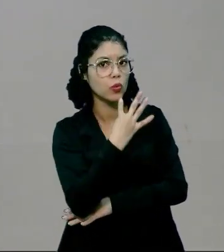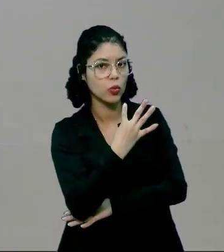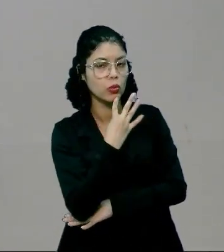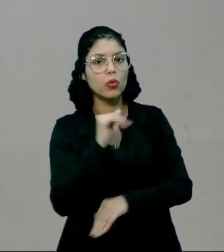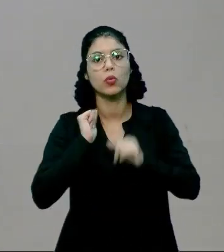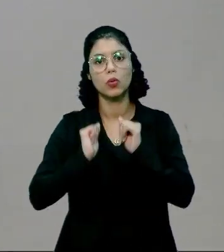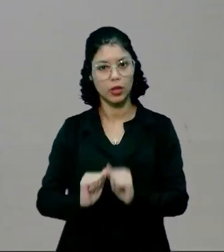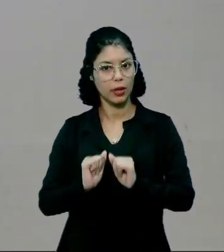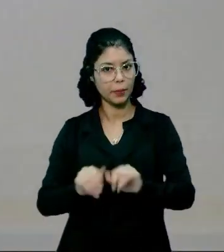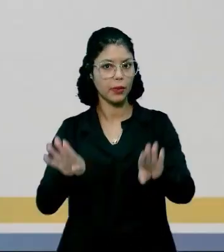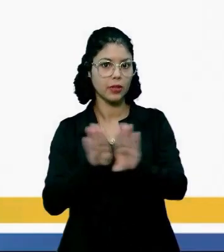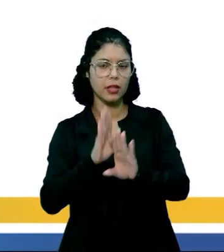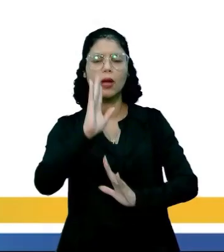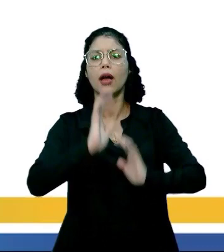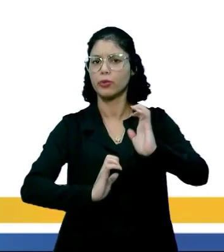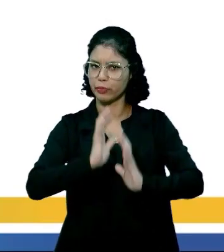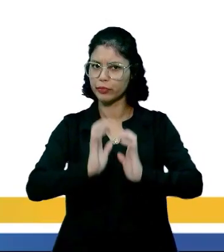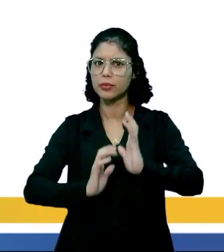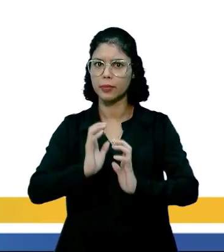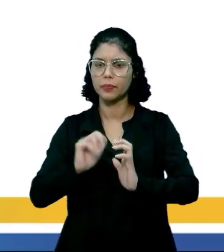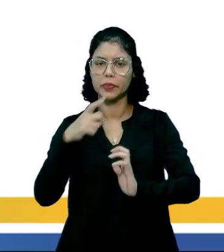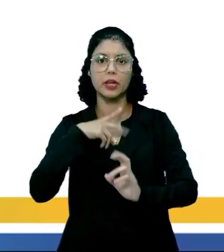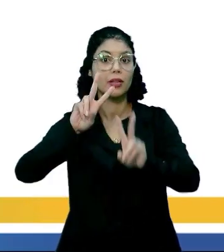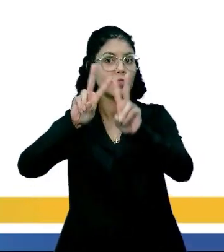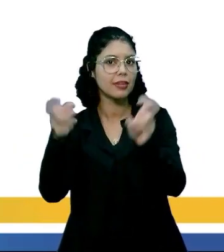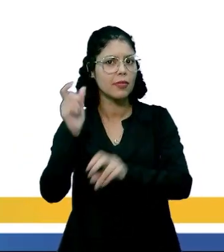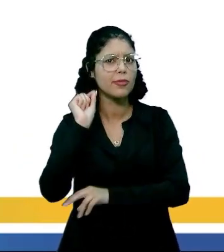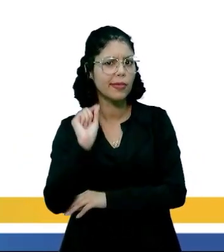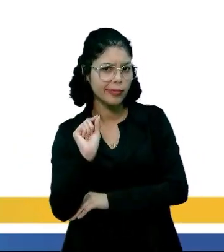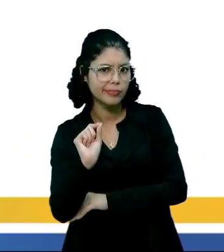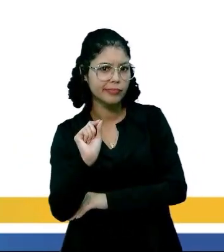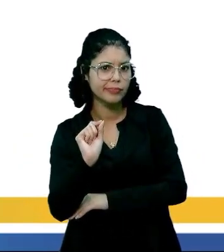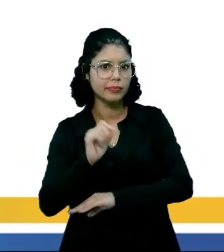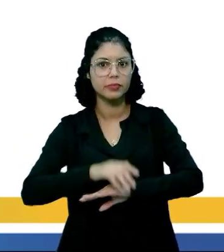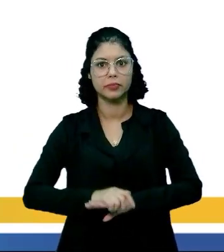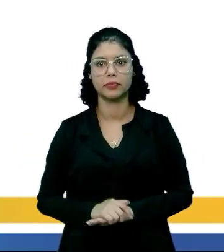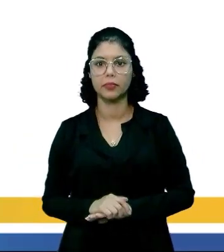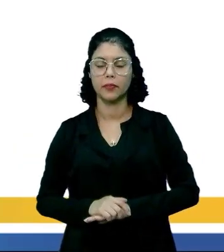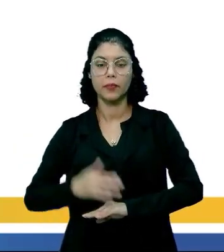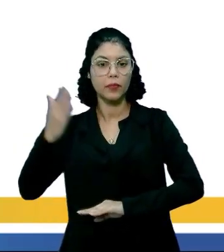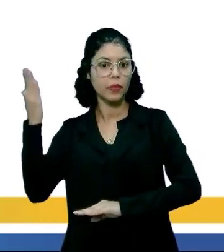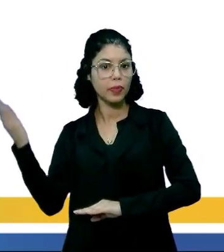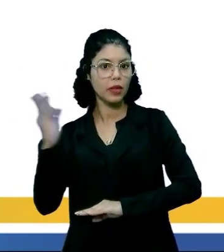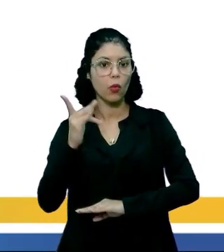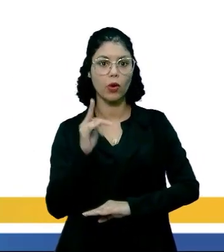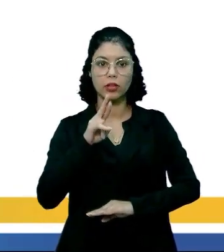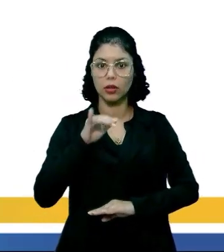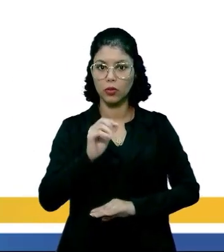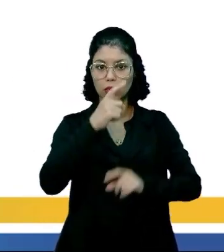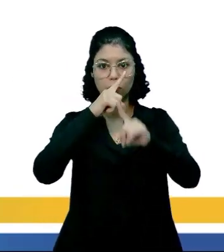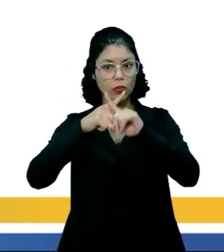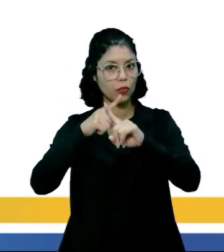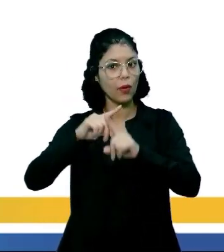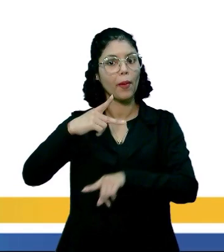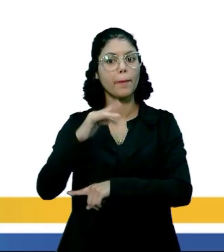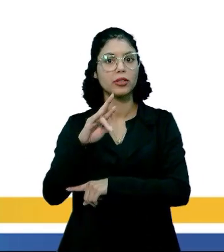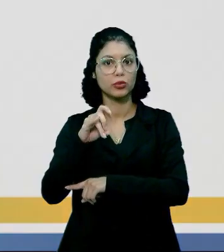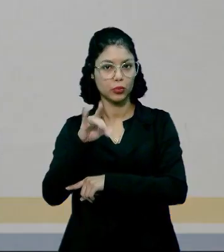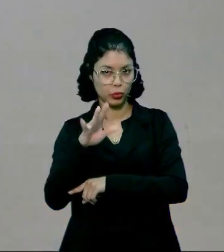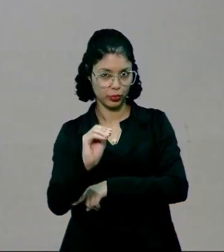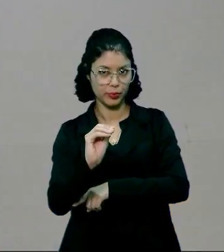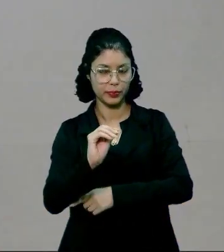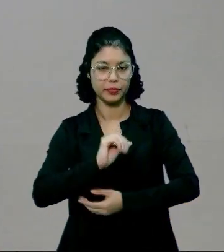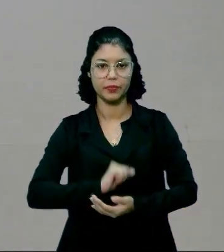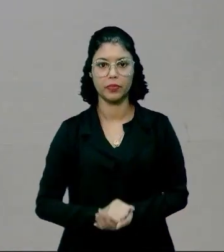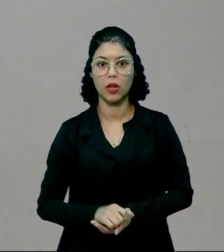que pode haver uma confusão, tá? Que termo é esse? Então, a gente tem o heterônimo versus o pseudônimo,